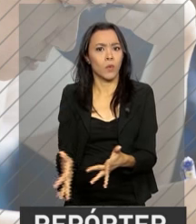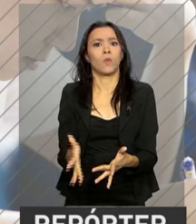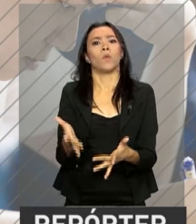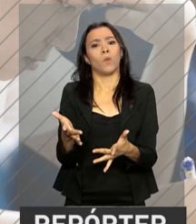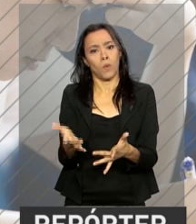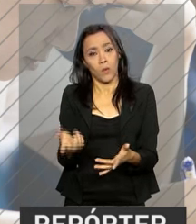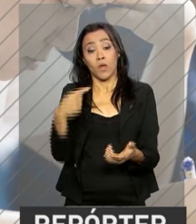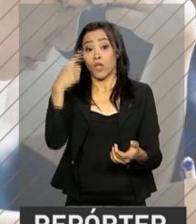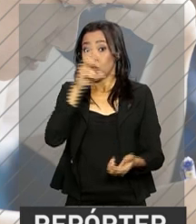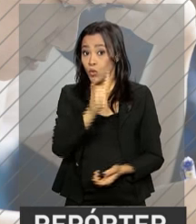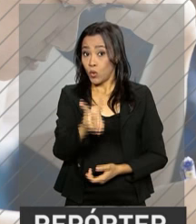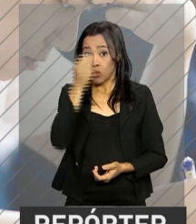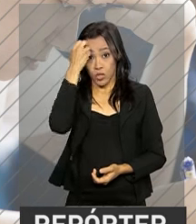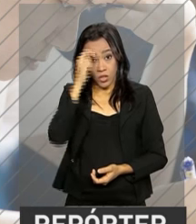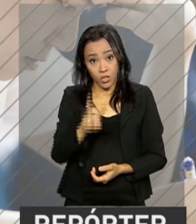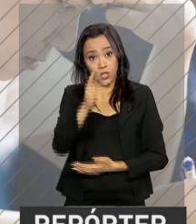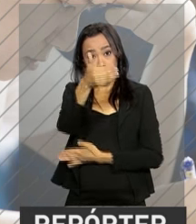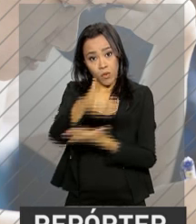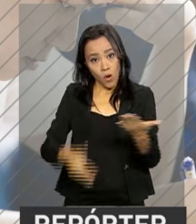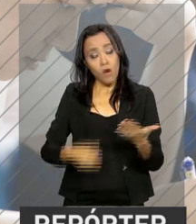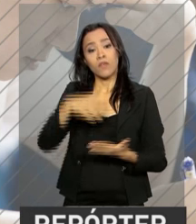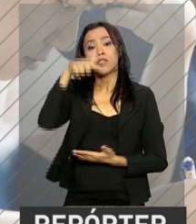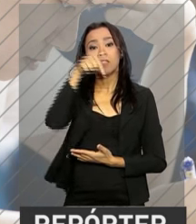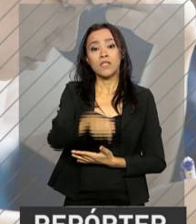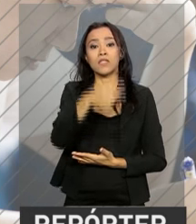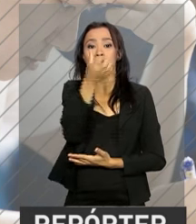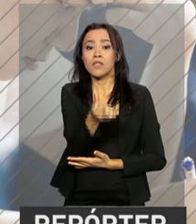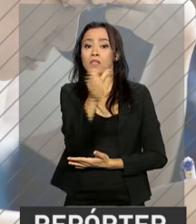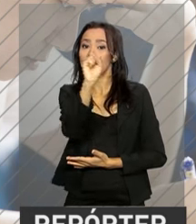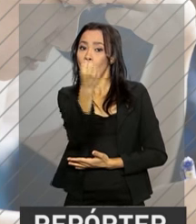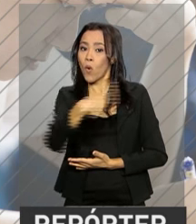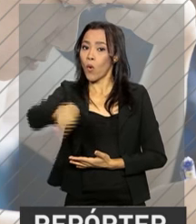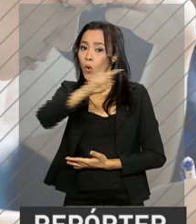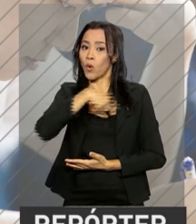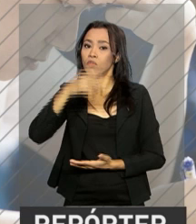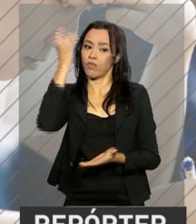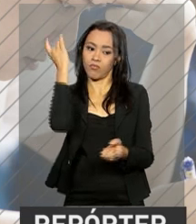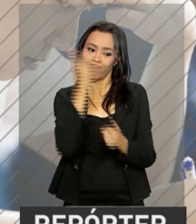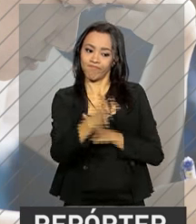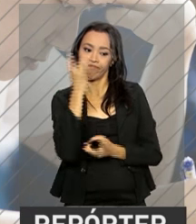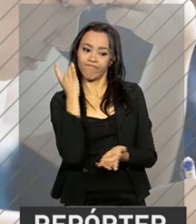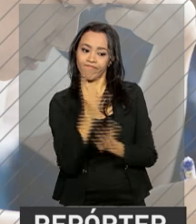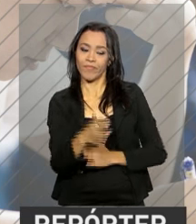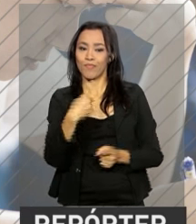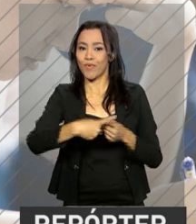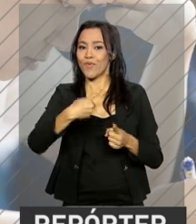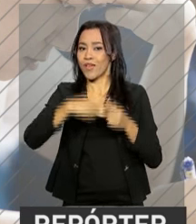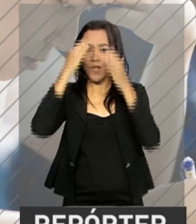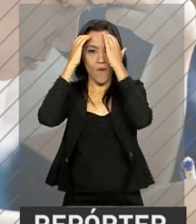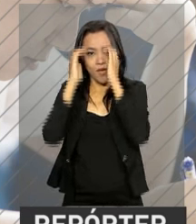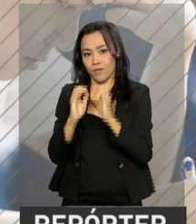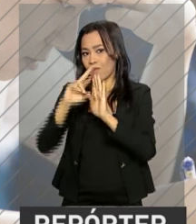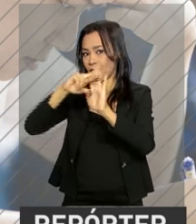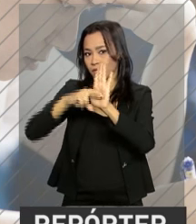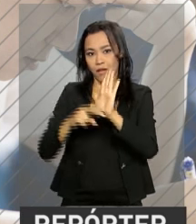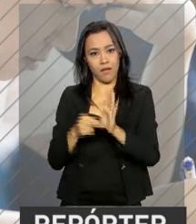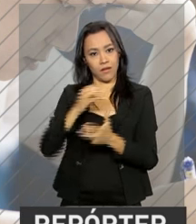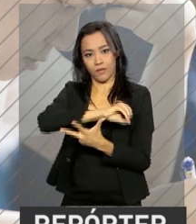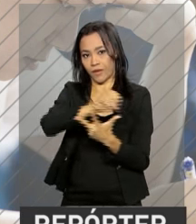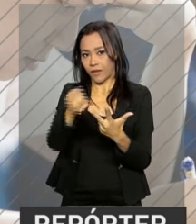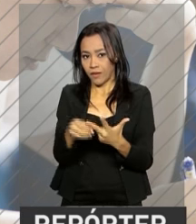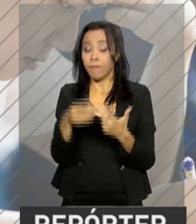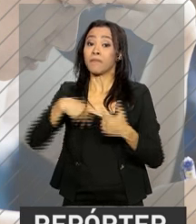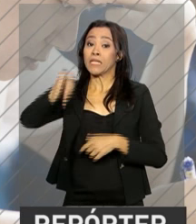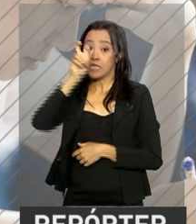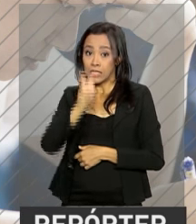Nos dois dias de provas, 768 candidatos foram eliminados por descumprimento de regras. 5